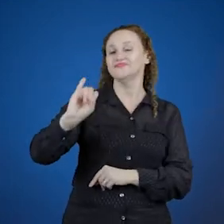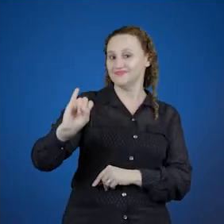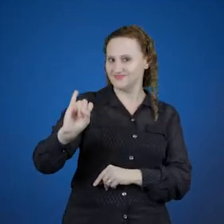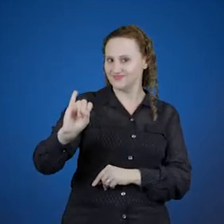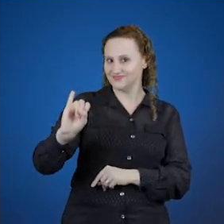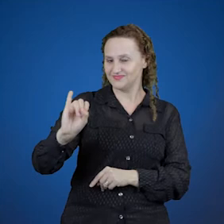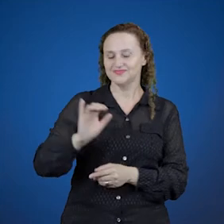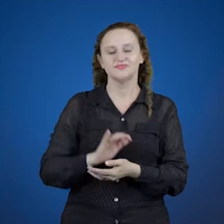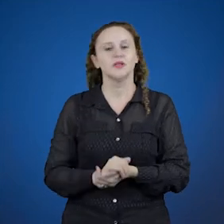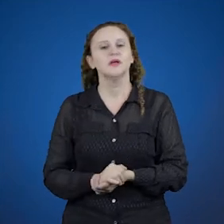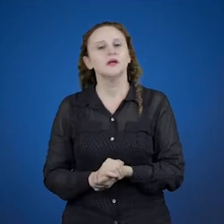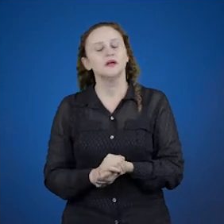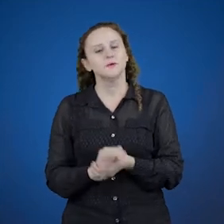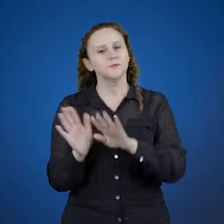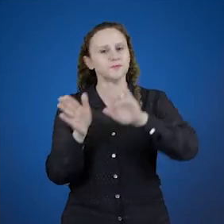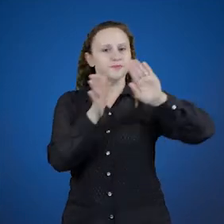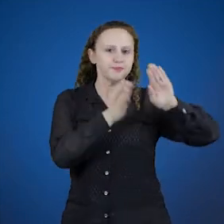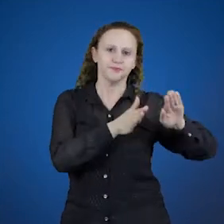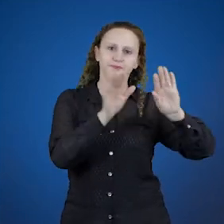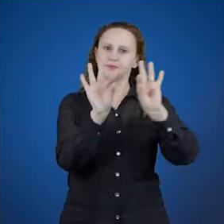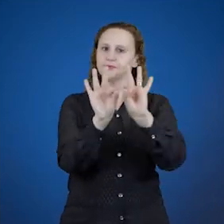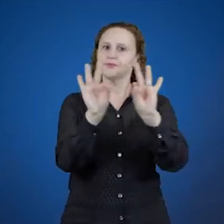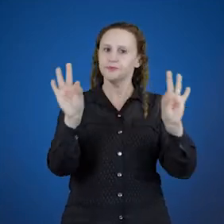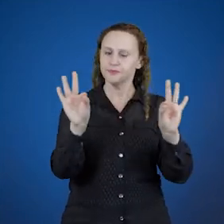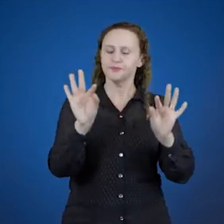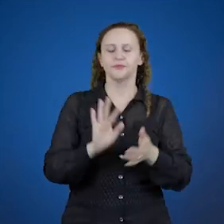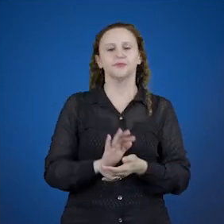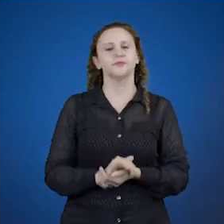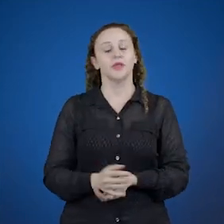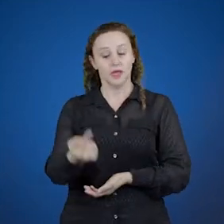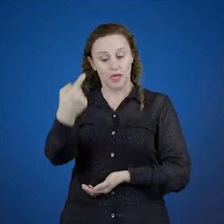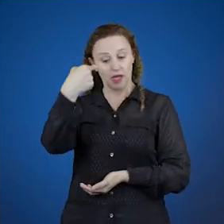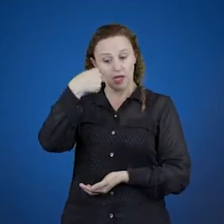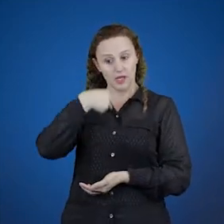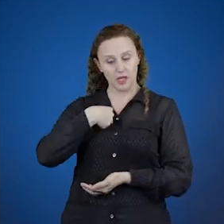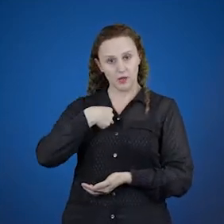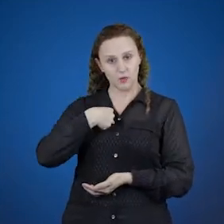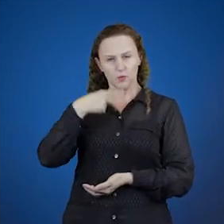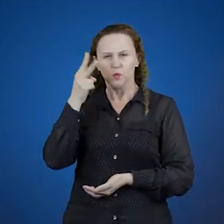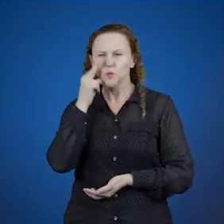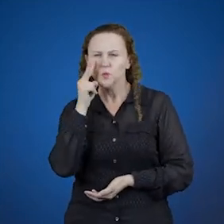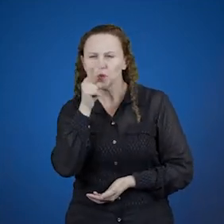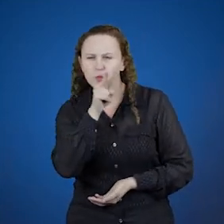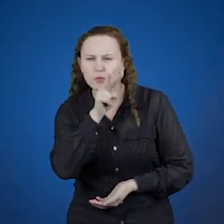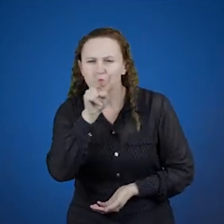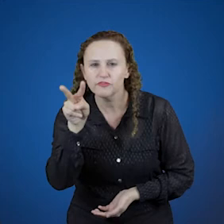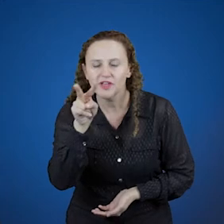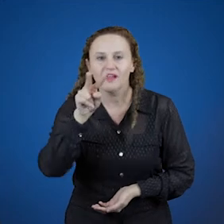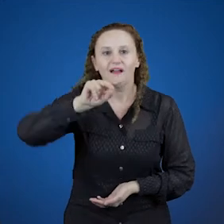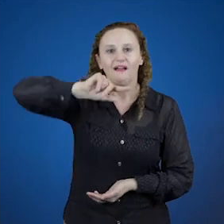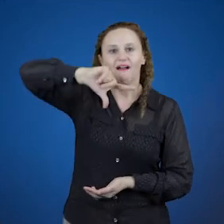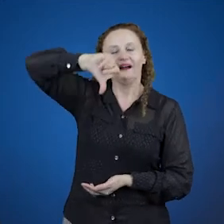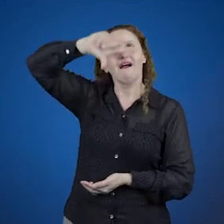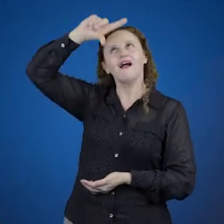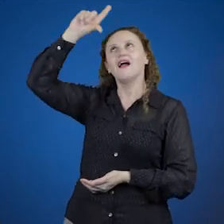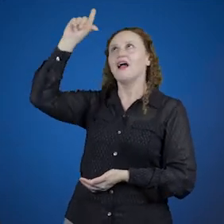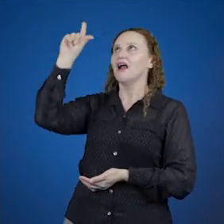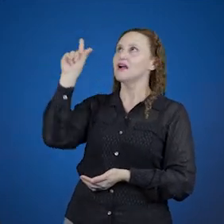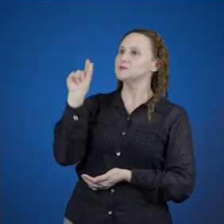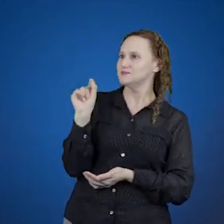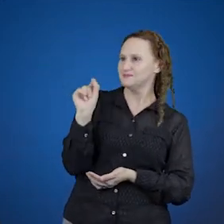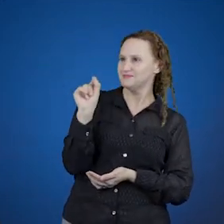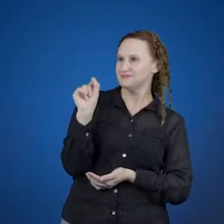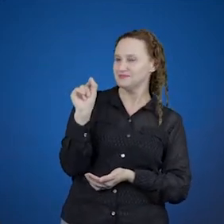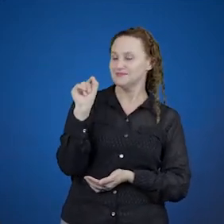indireto na frase eu vi a lua